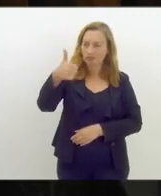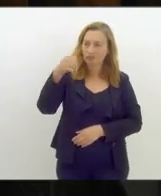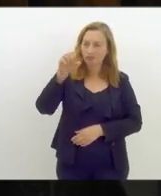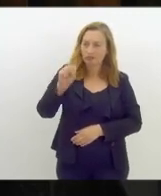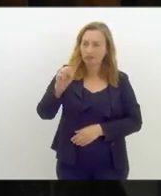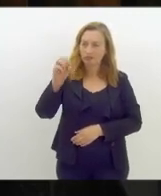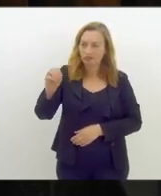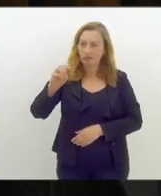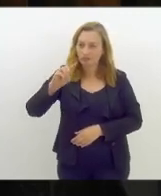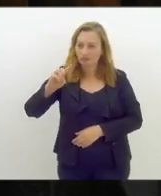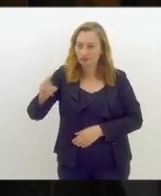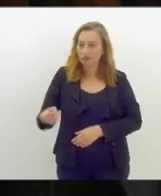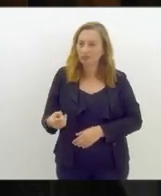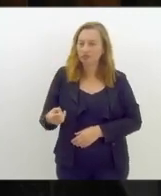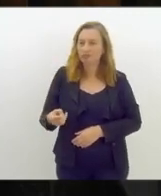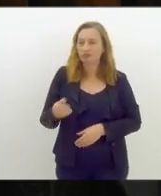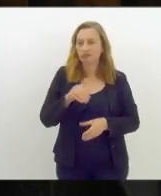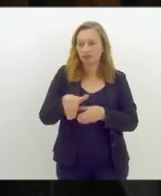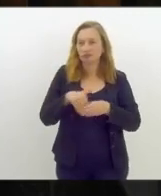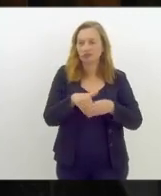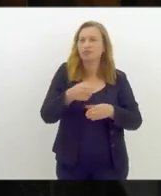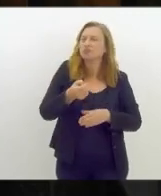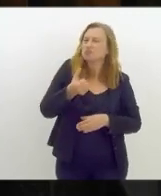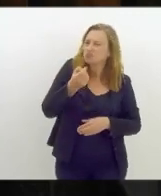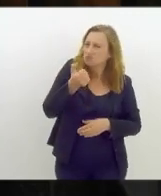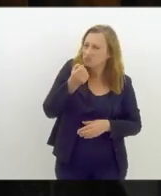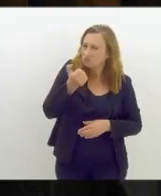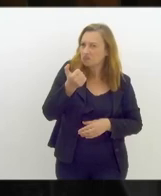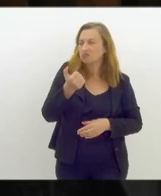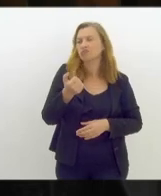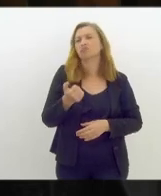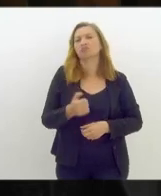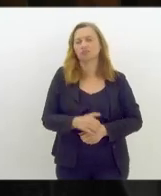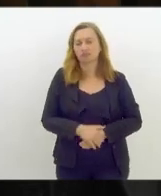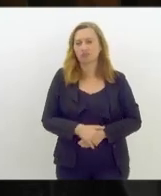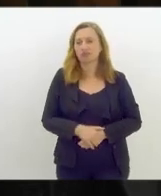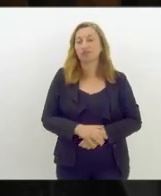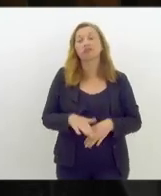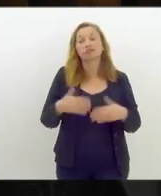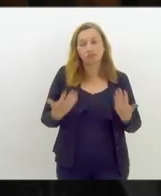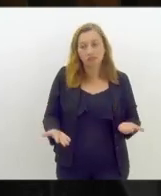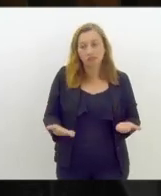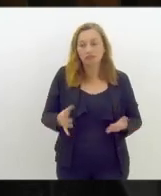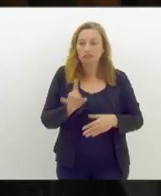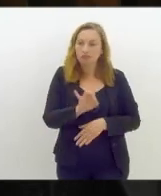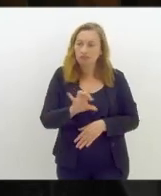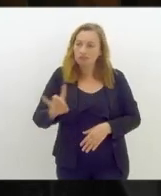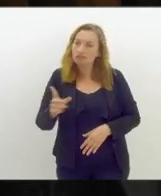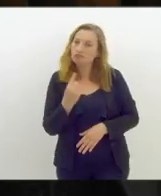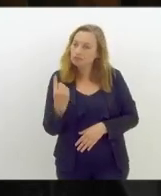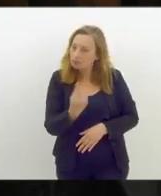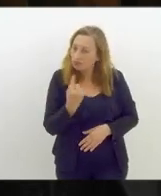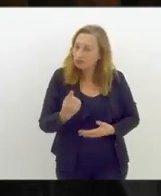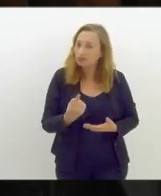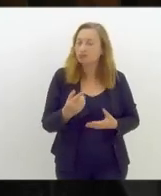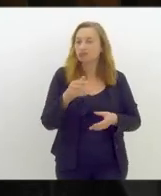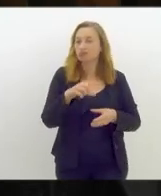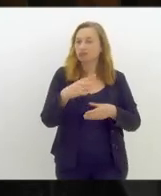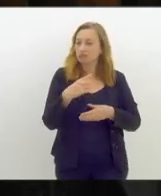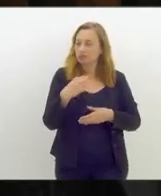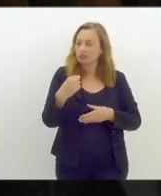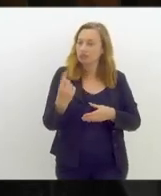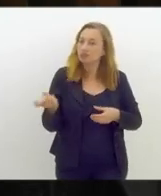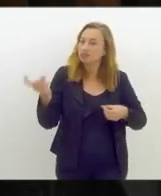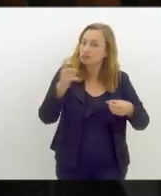mil votos. Então, poucos passaram do coeficiente. Então, para que cada um de nós, eleitos, retorne